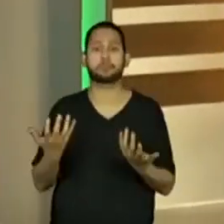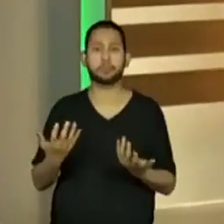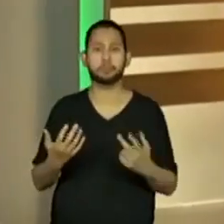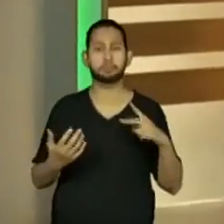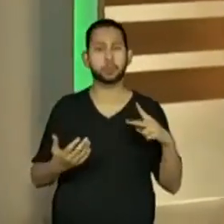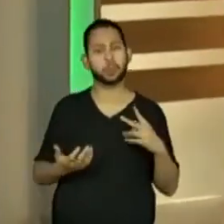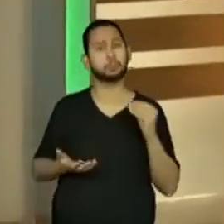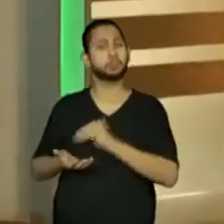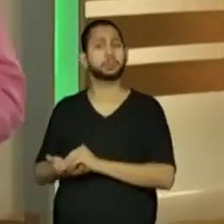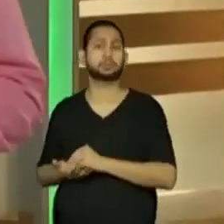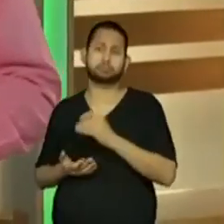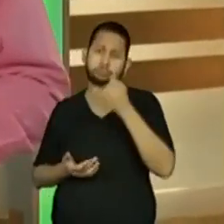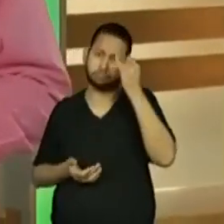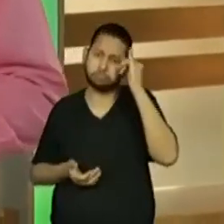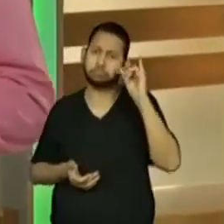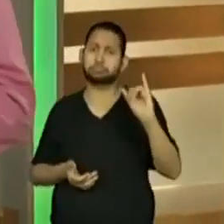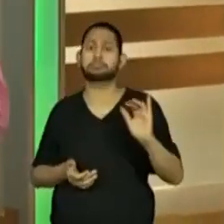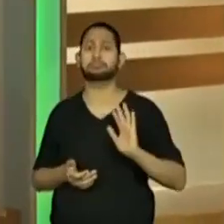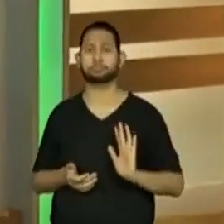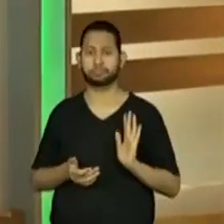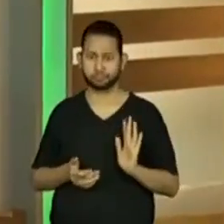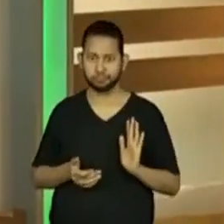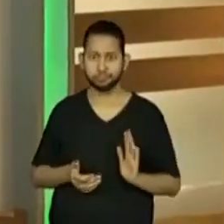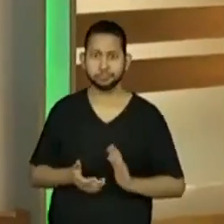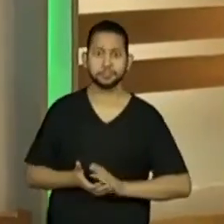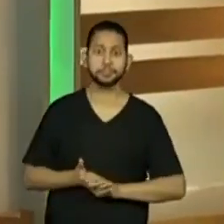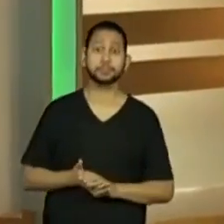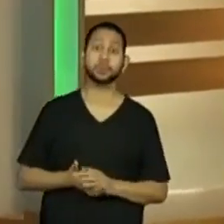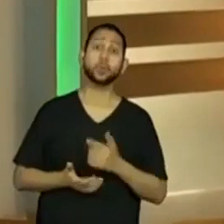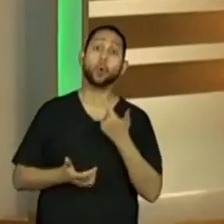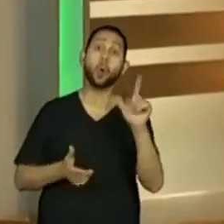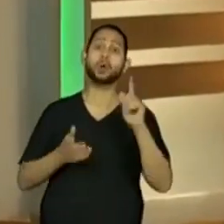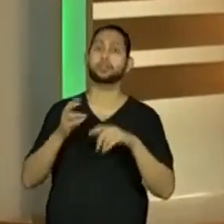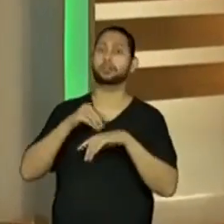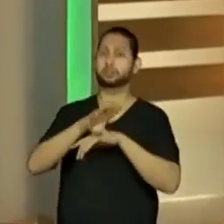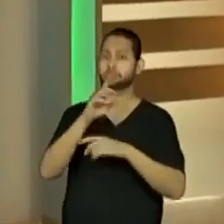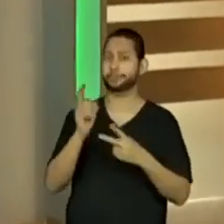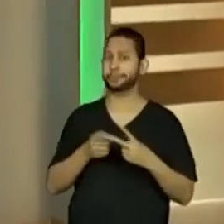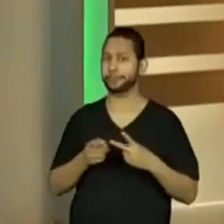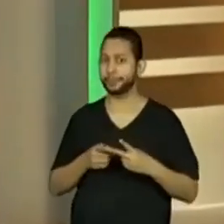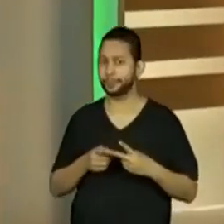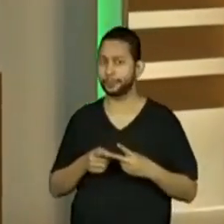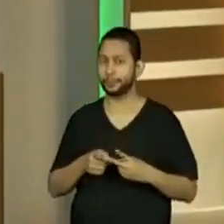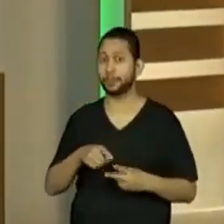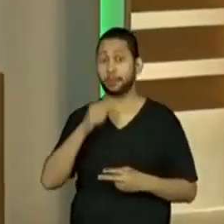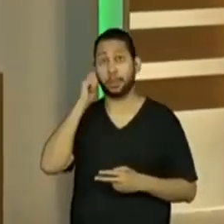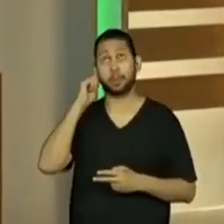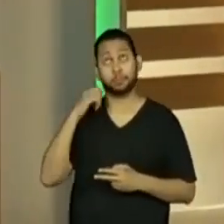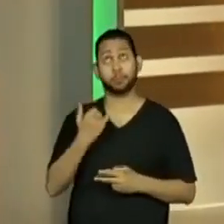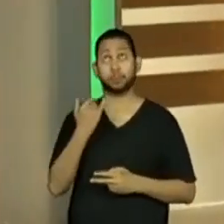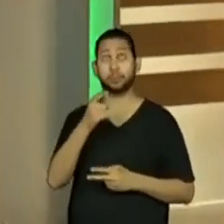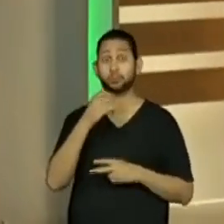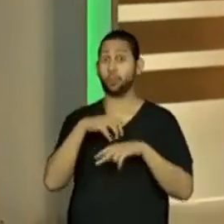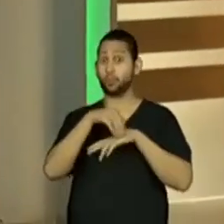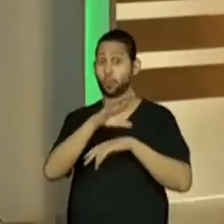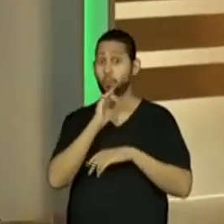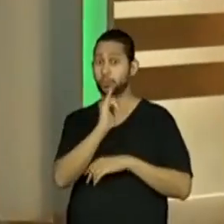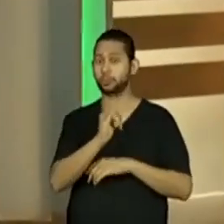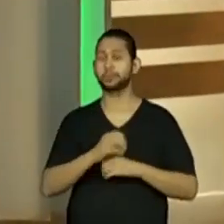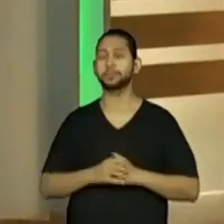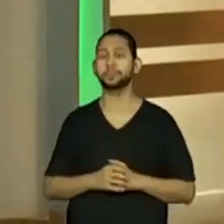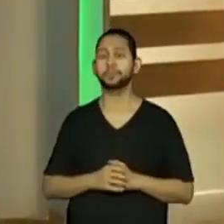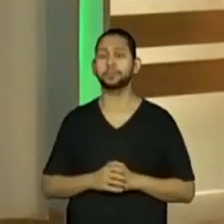as informações que são colocadas lá. Outra dica importante que eu